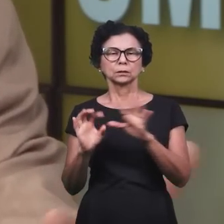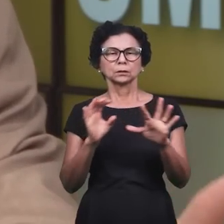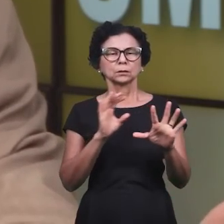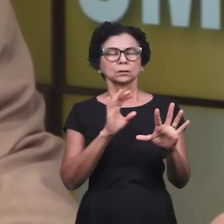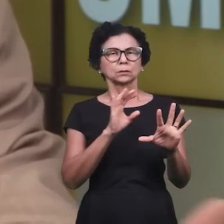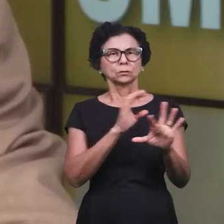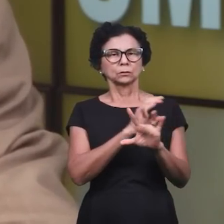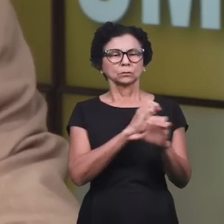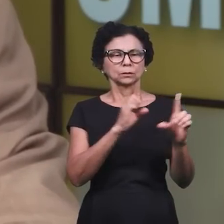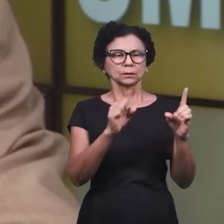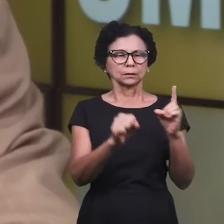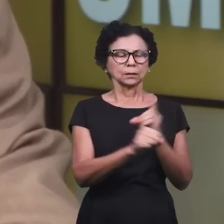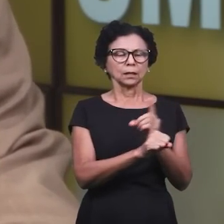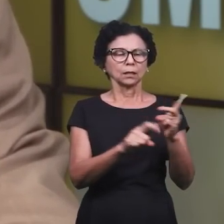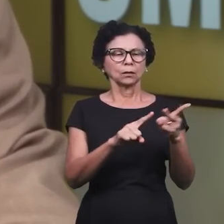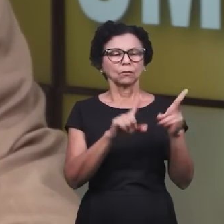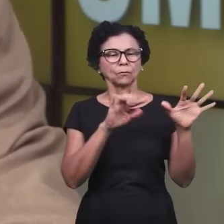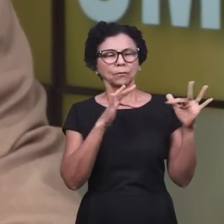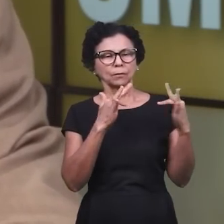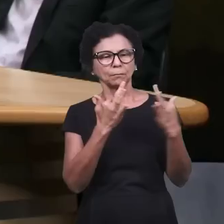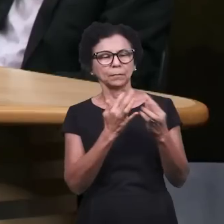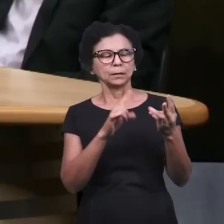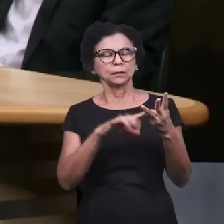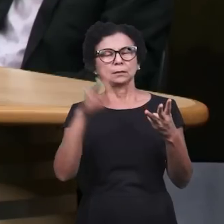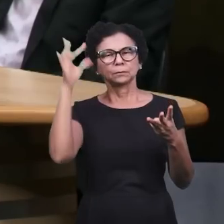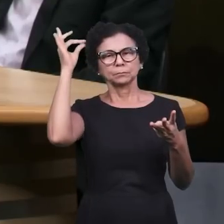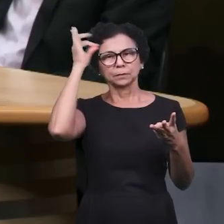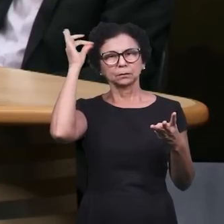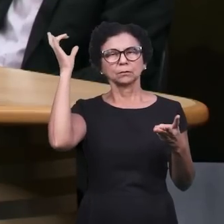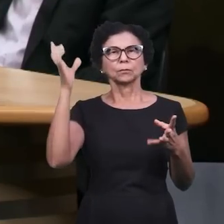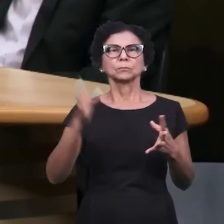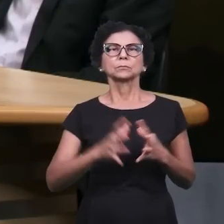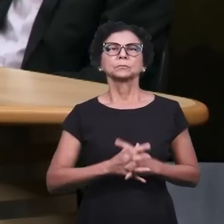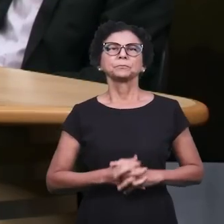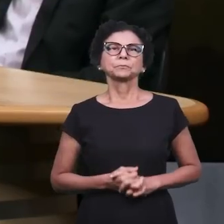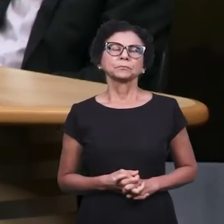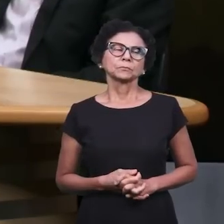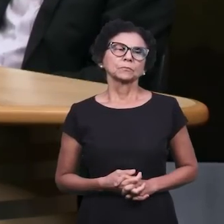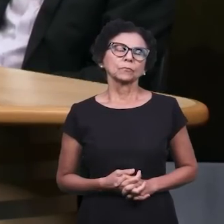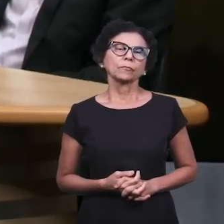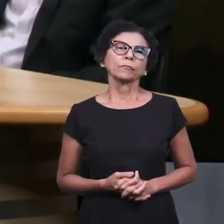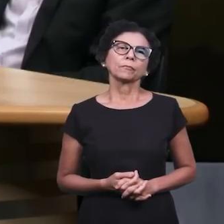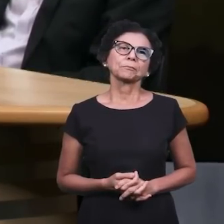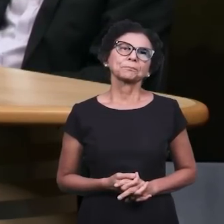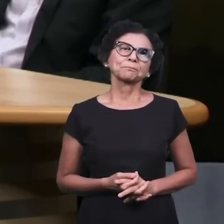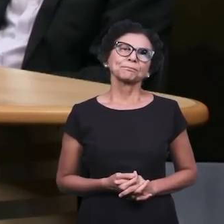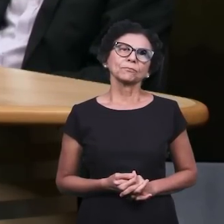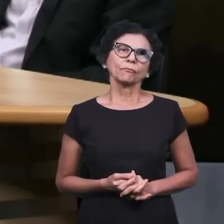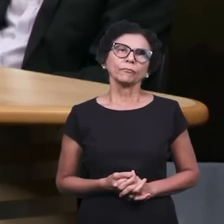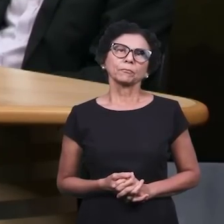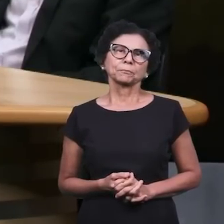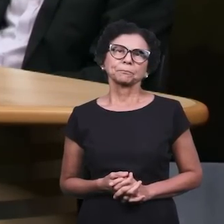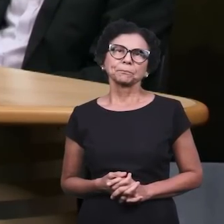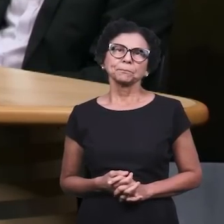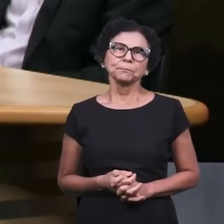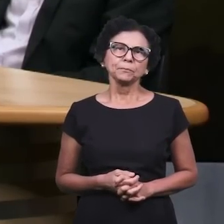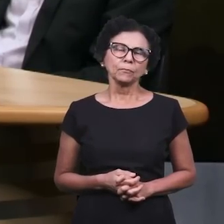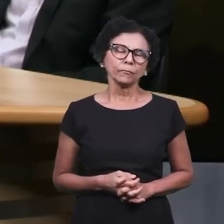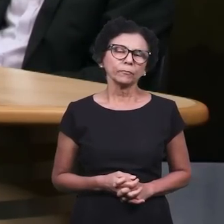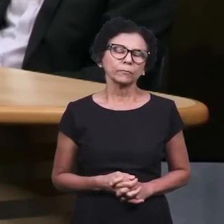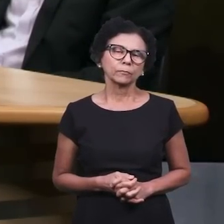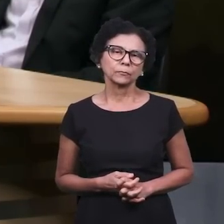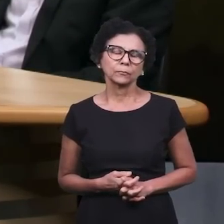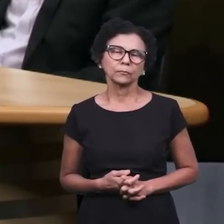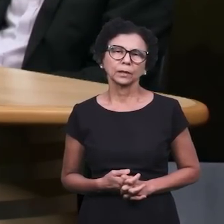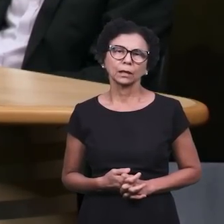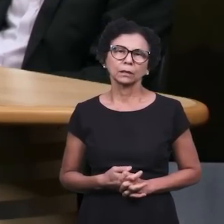e no contexto espiritual, muito não é? bom. Muito bom. Então eu entendo assim que esse preparo é fundamental